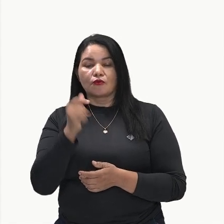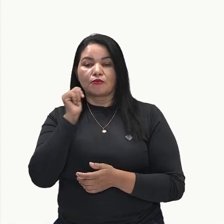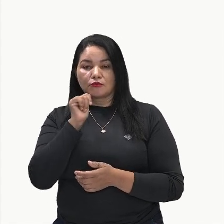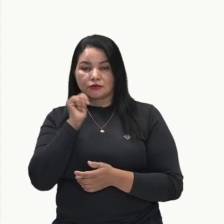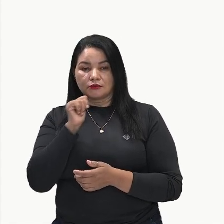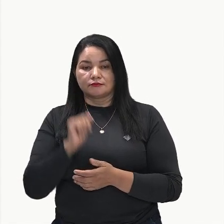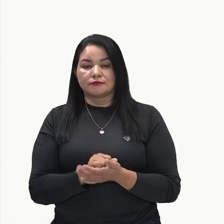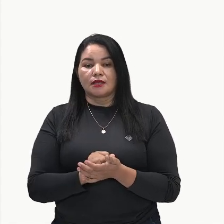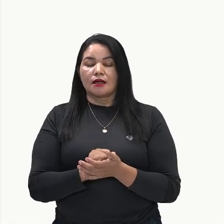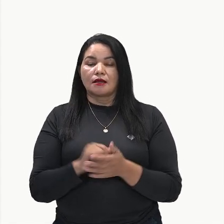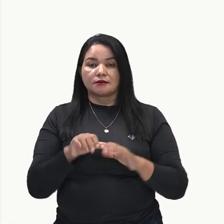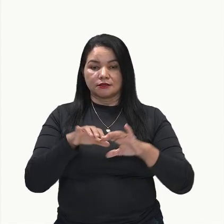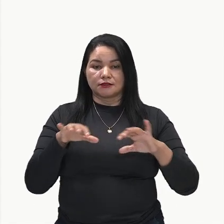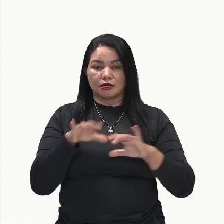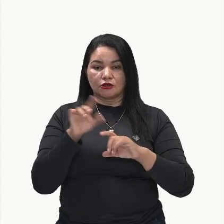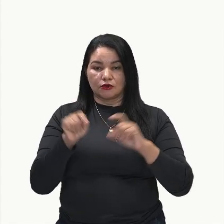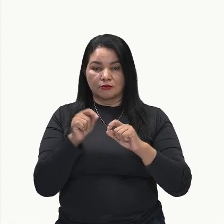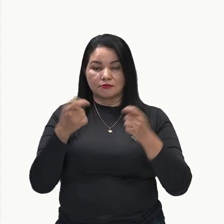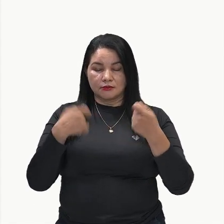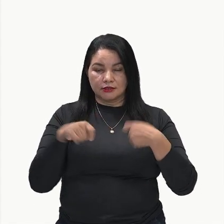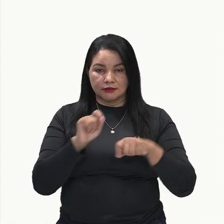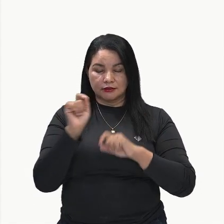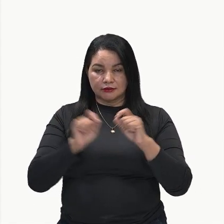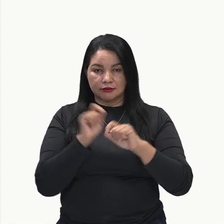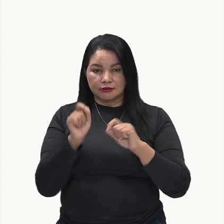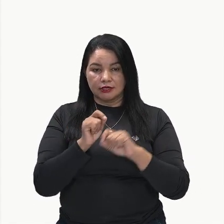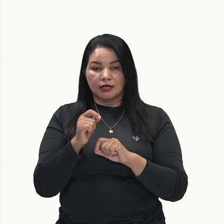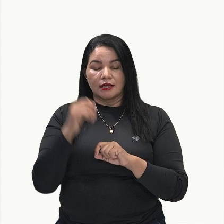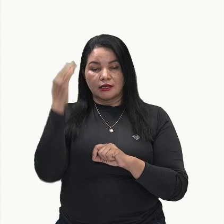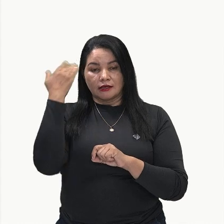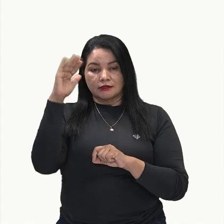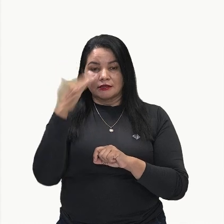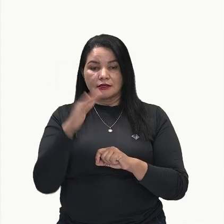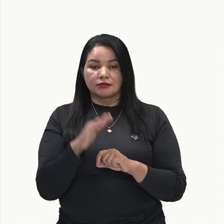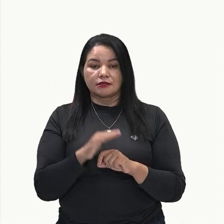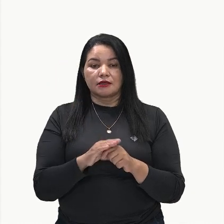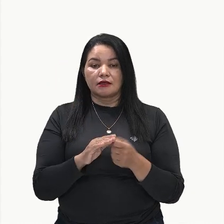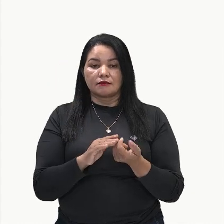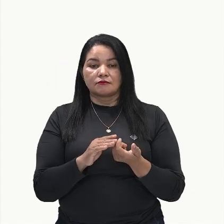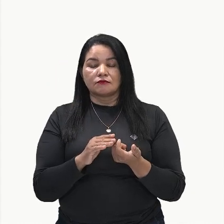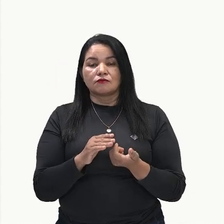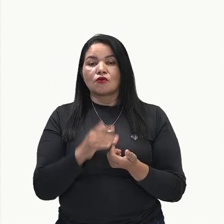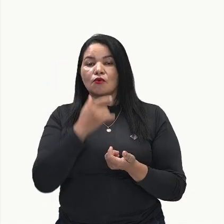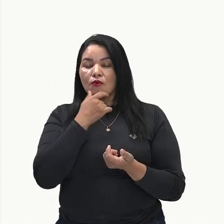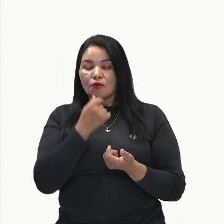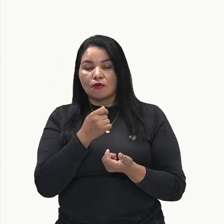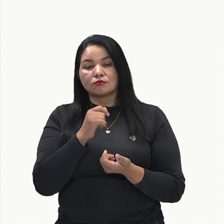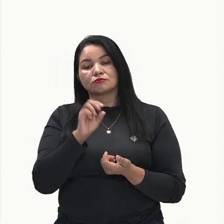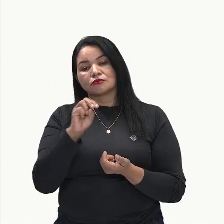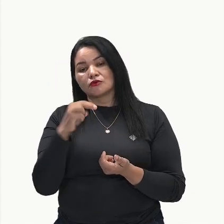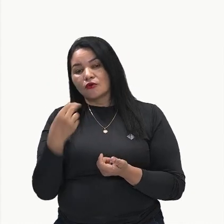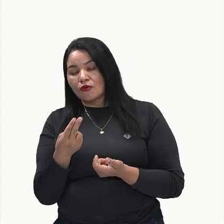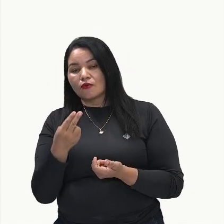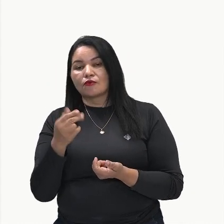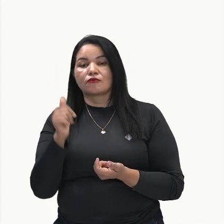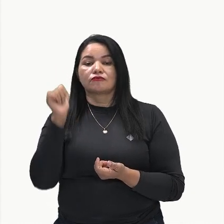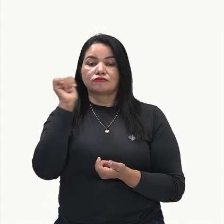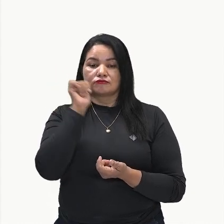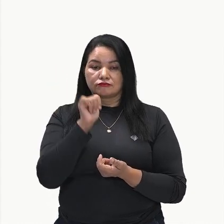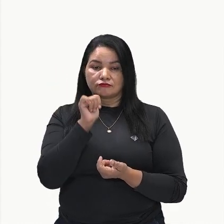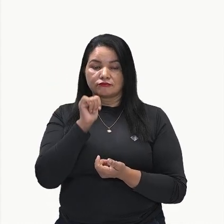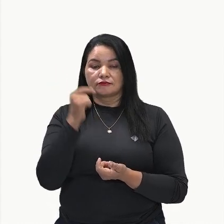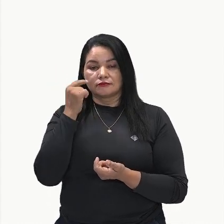gêneros. Para precisar o sexo de animal, se añade macho ou